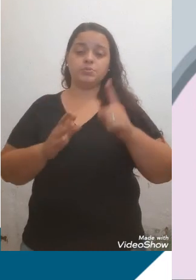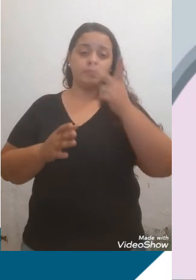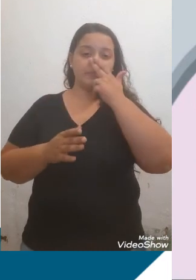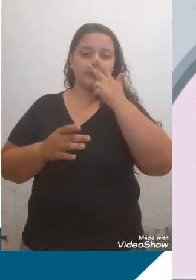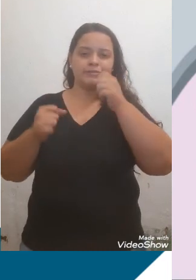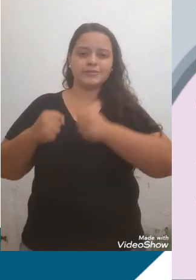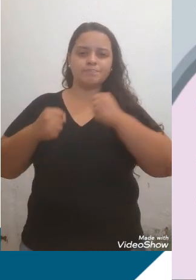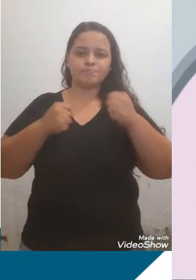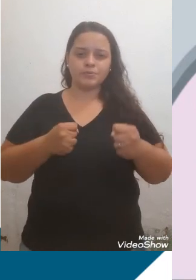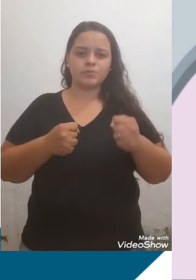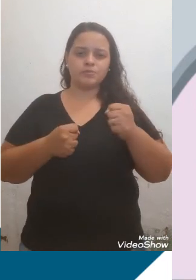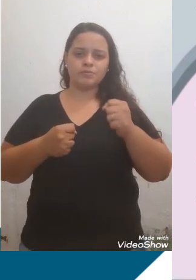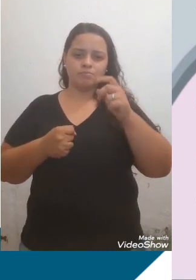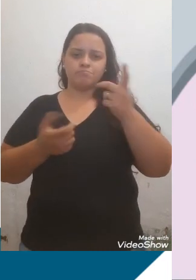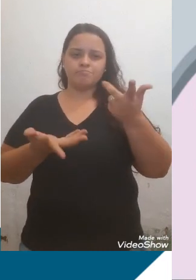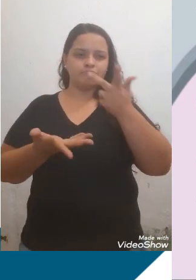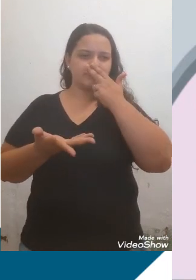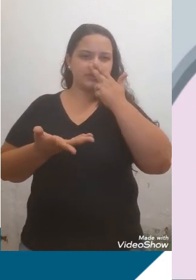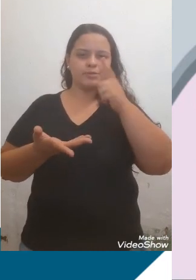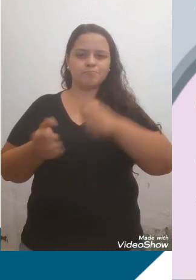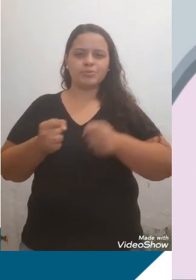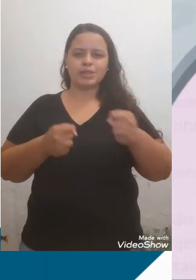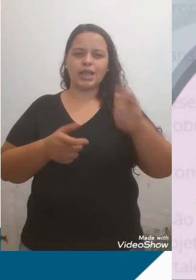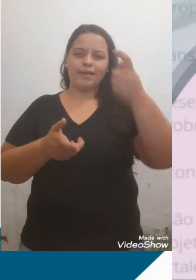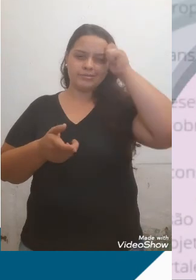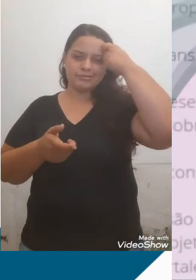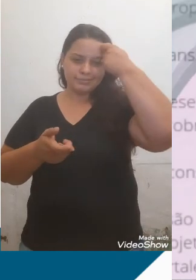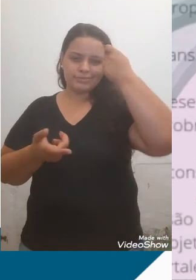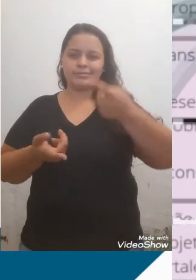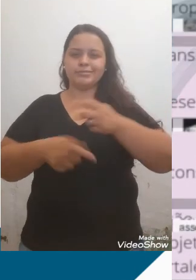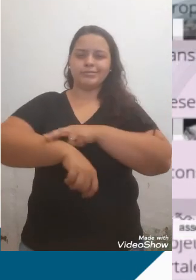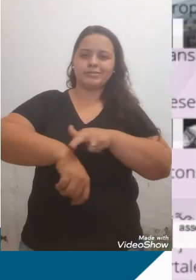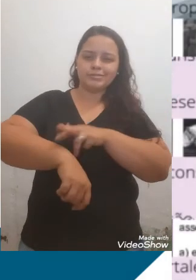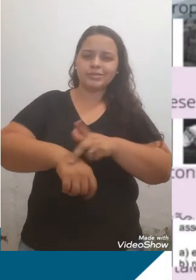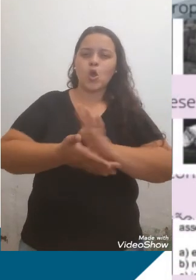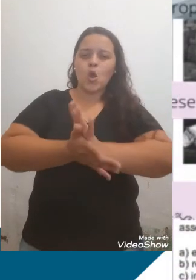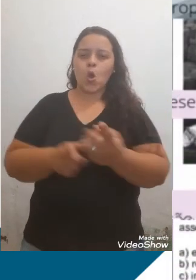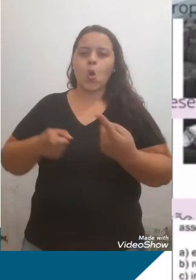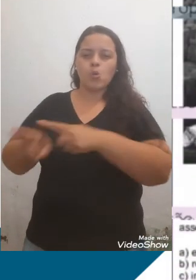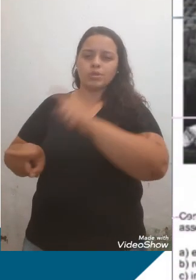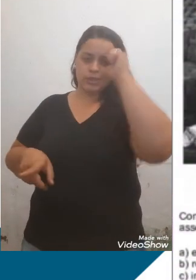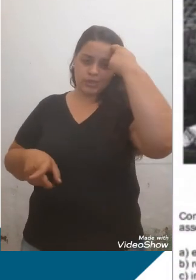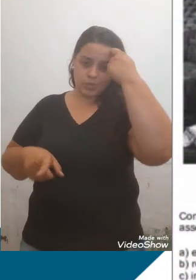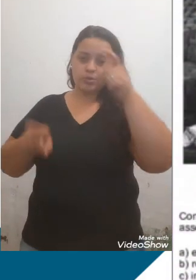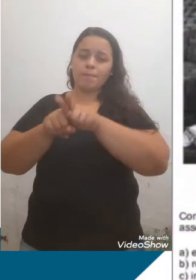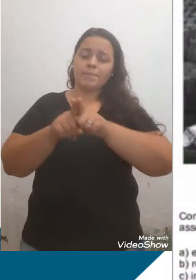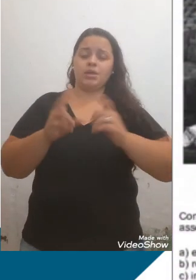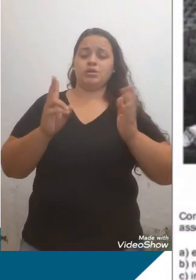um pensamento totalmente racista, contra negros e povos indígenas. Muito bem,